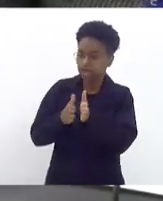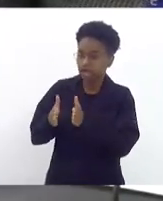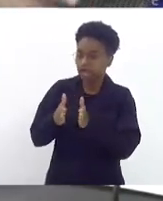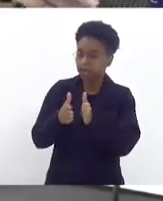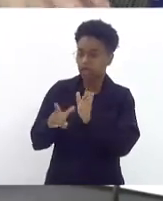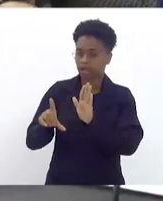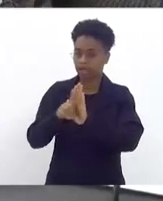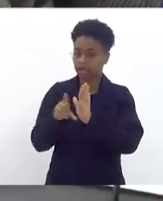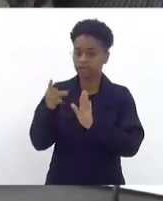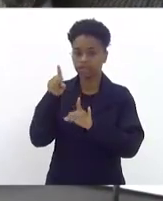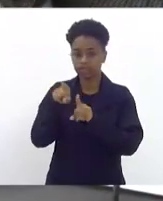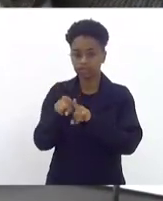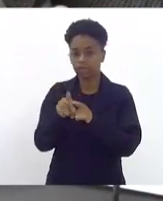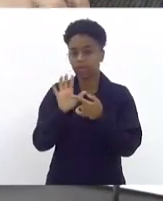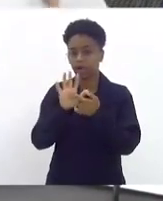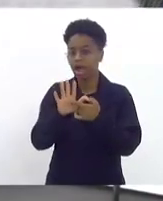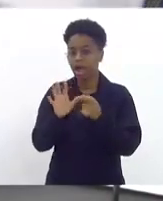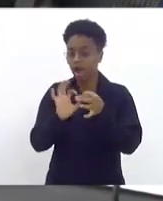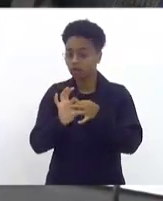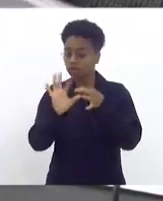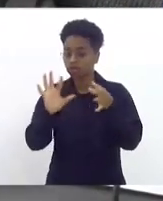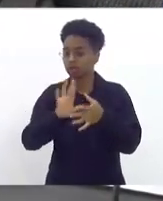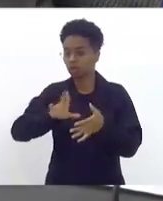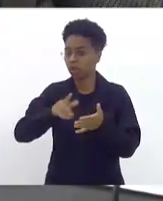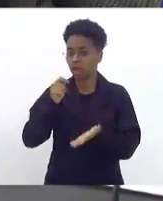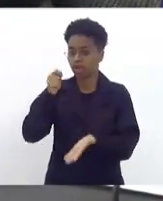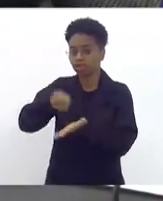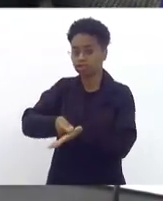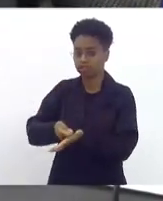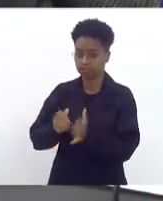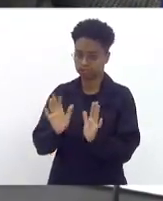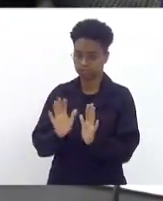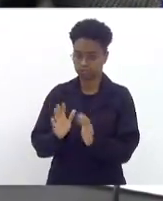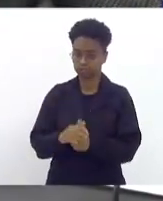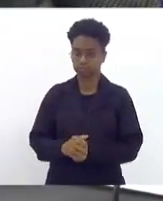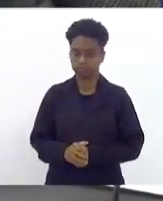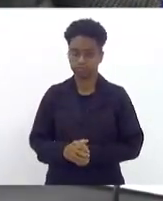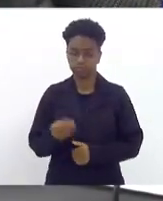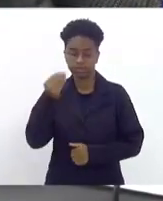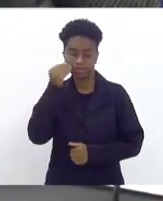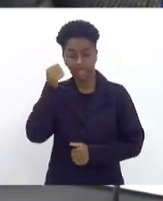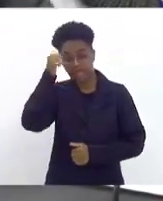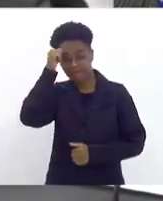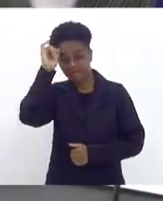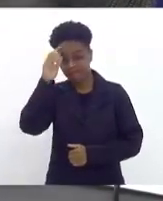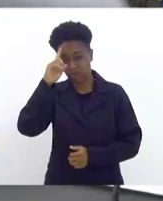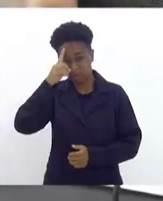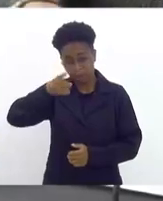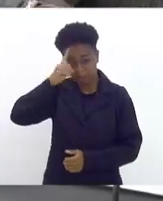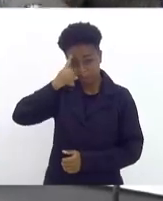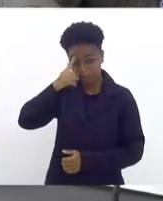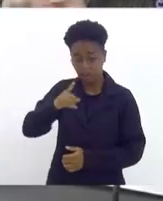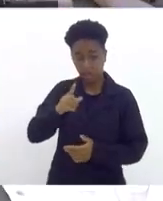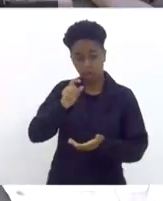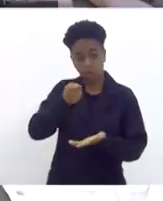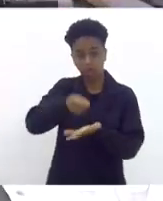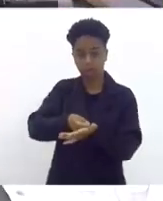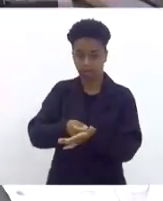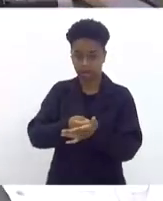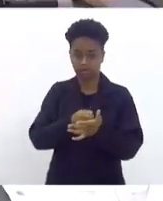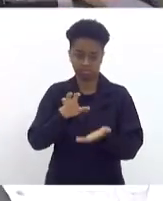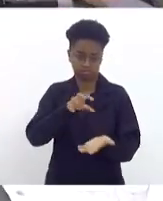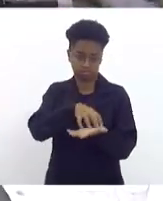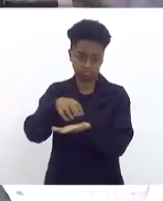fosse autorizativo sem sem instituir obrigações a órgãos do Governo do Estado perfeito